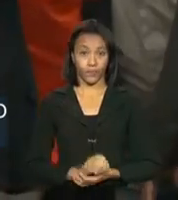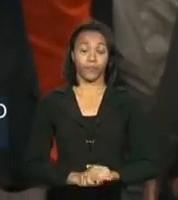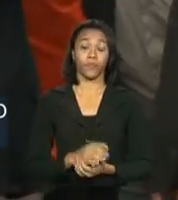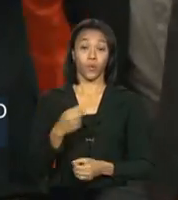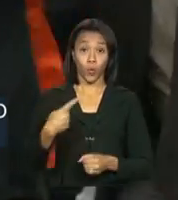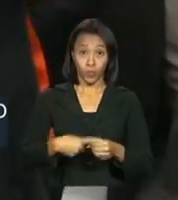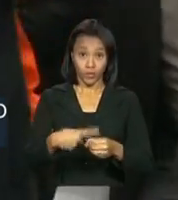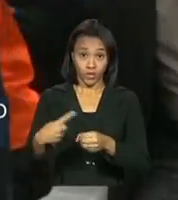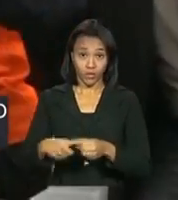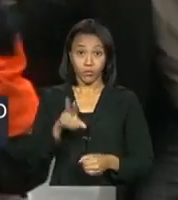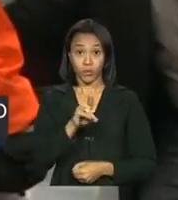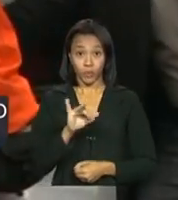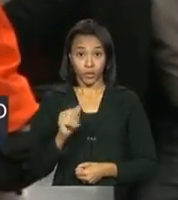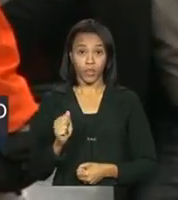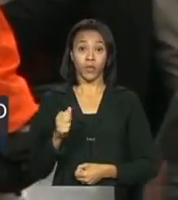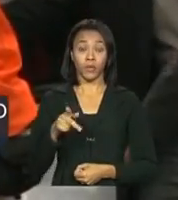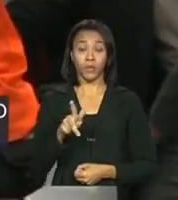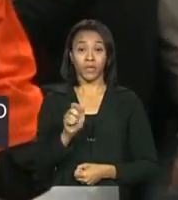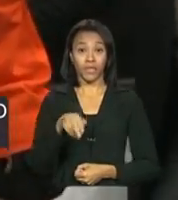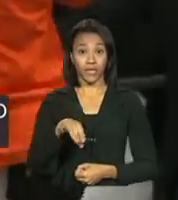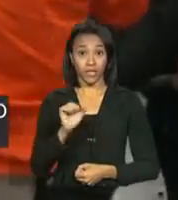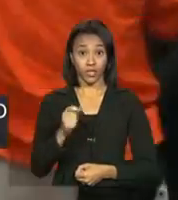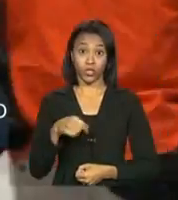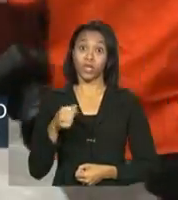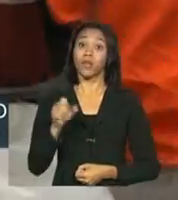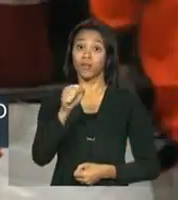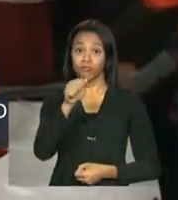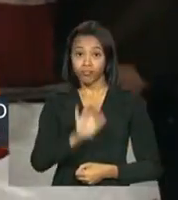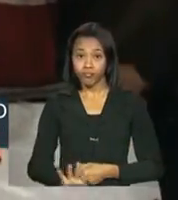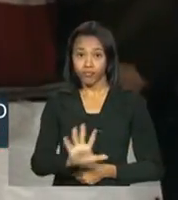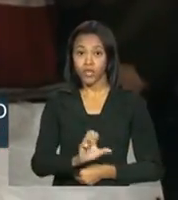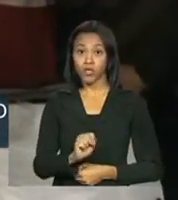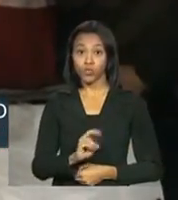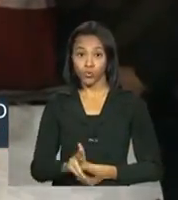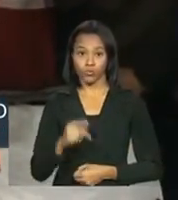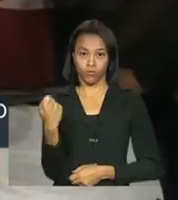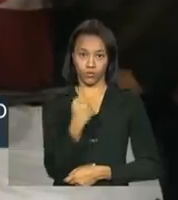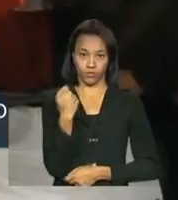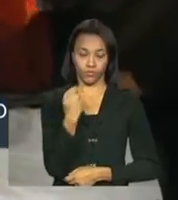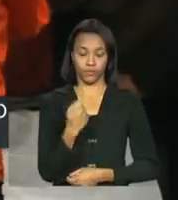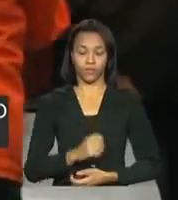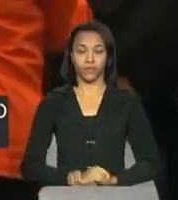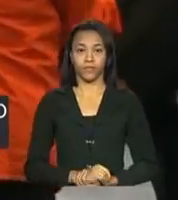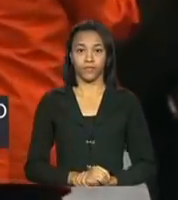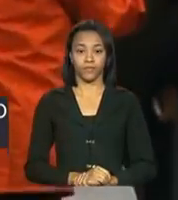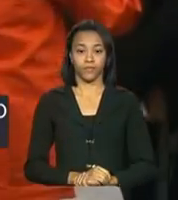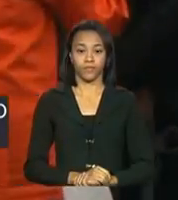município de Rio Grande, na região sul do Rio Grande do Sul.